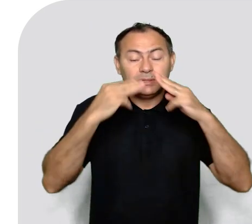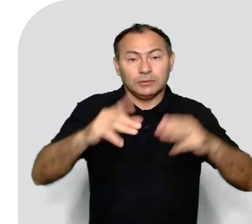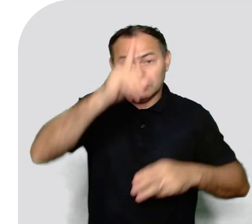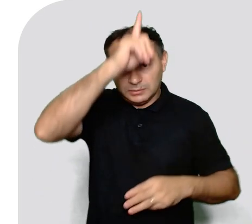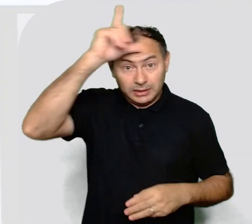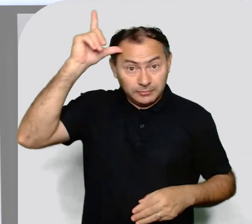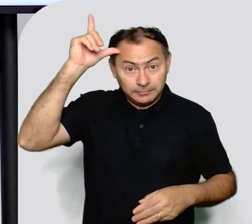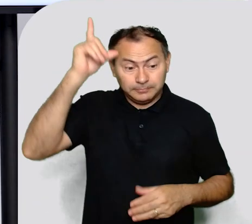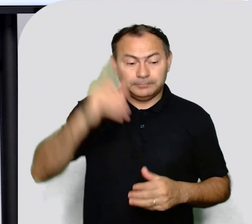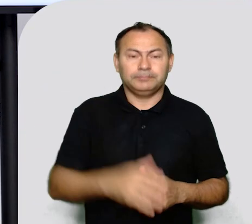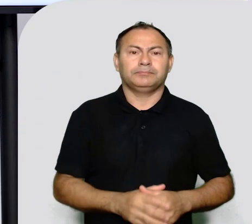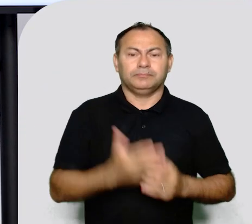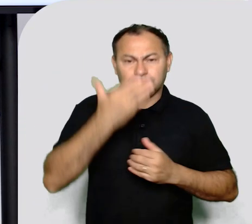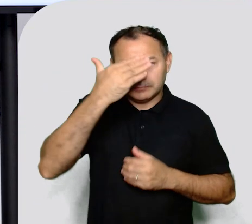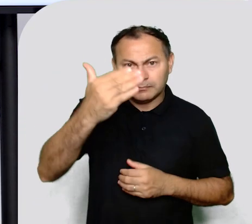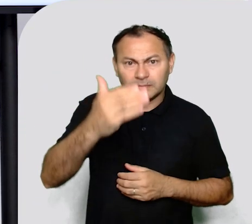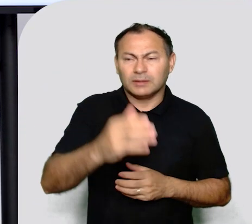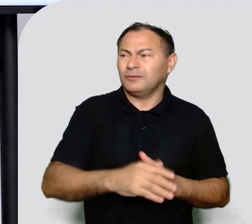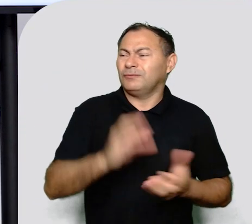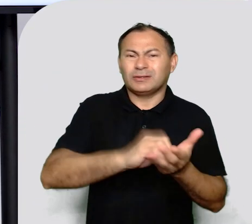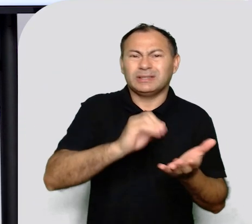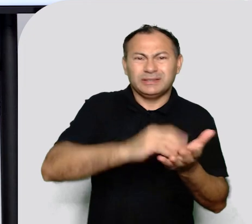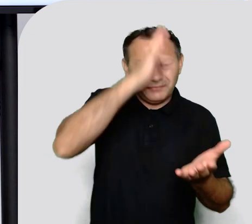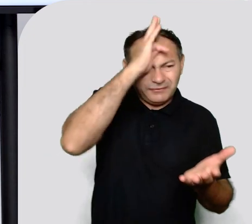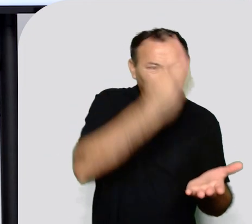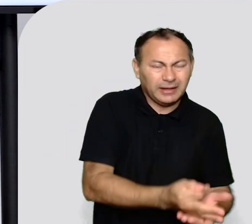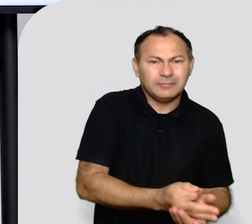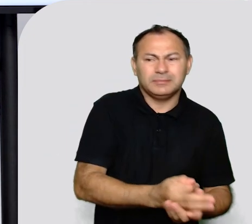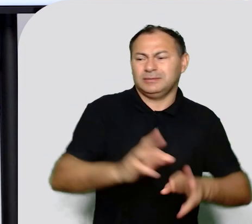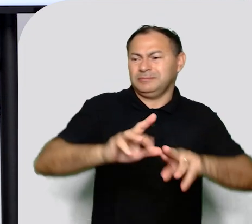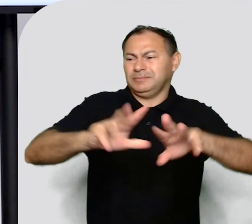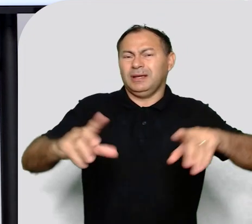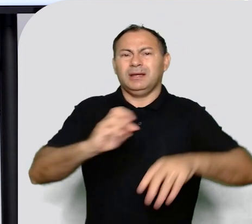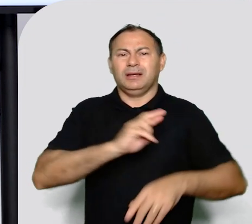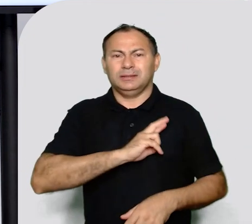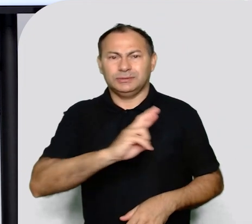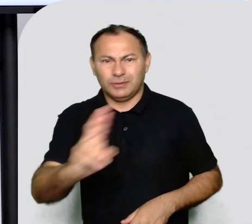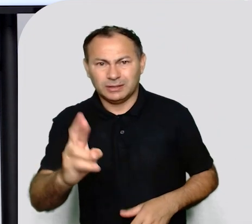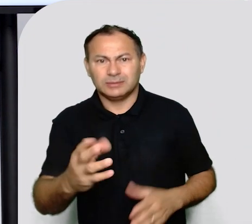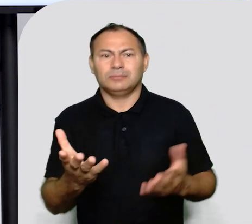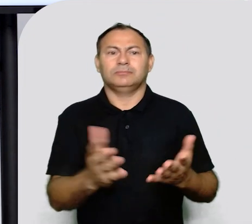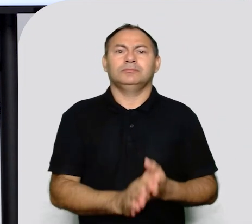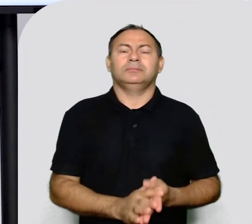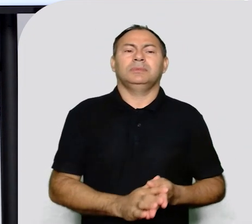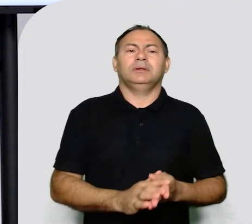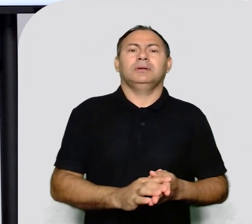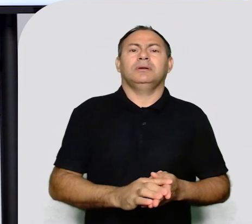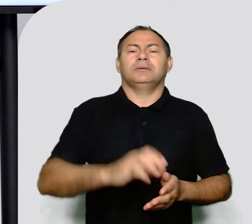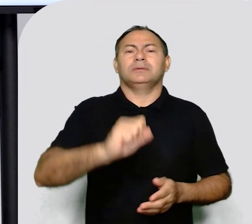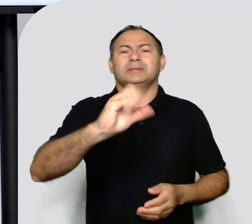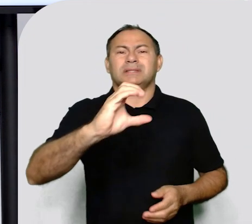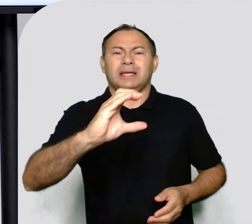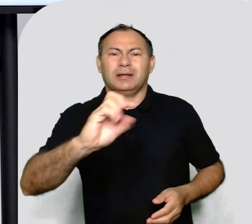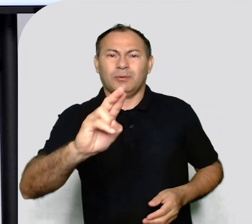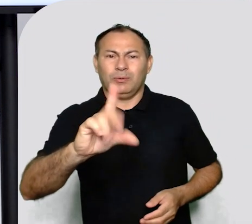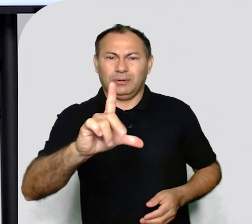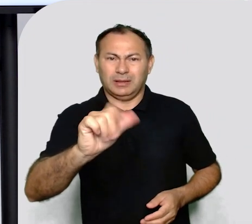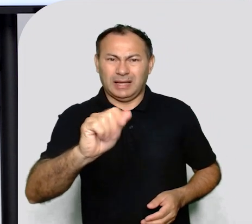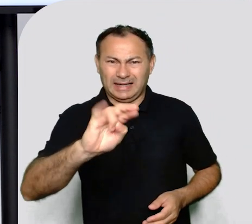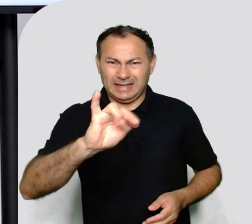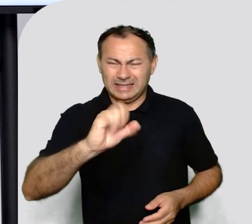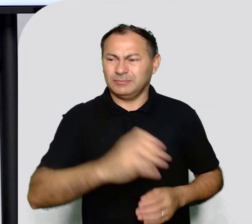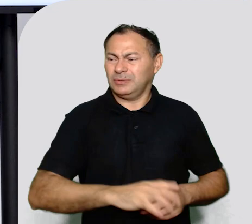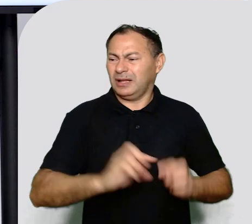Missão do leigo. Perante o ateísmo, a indiferença religiosa, o secularismo,